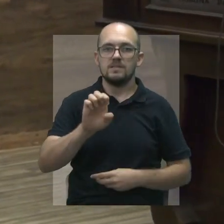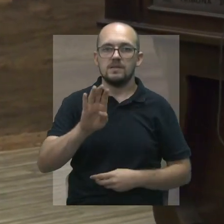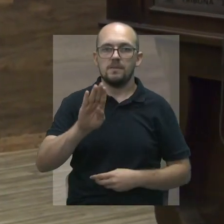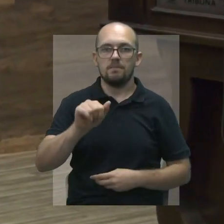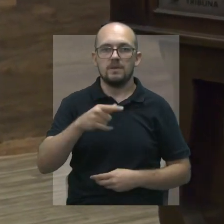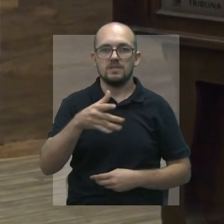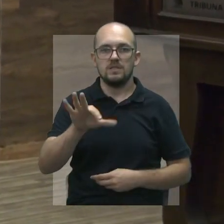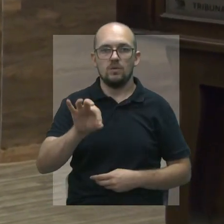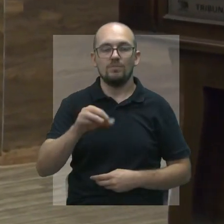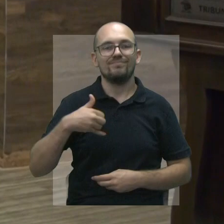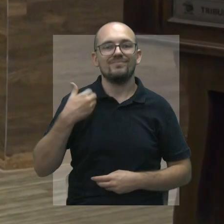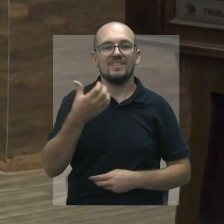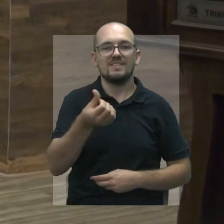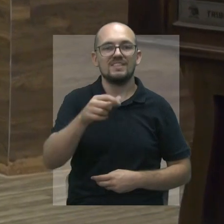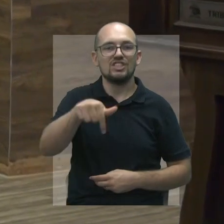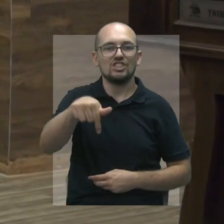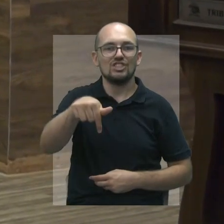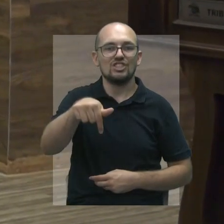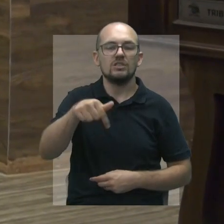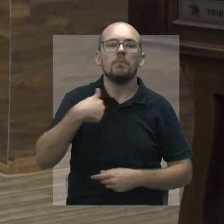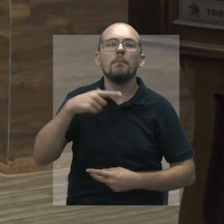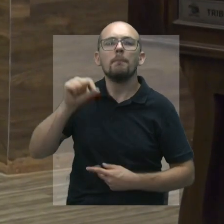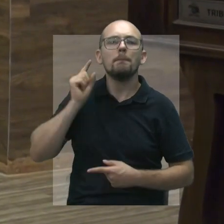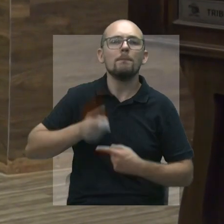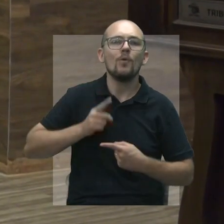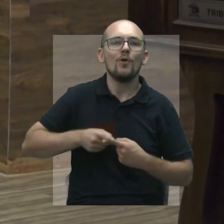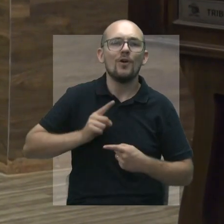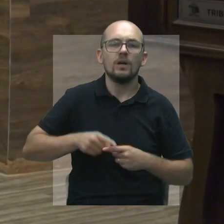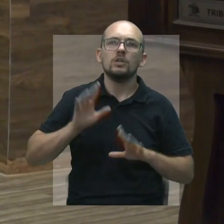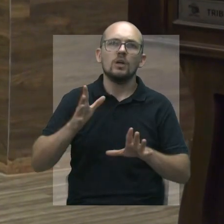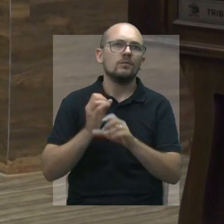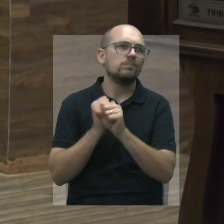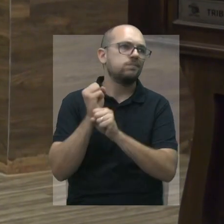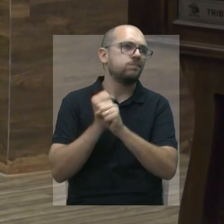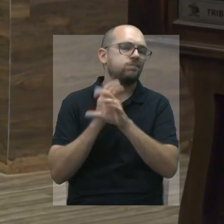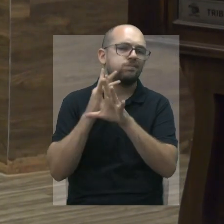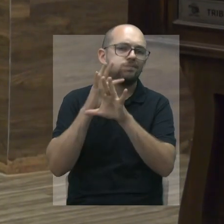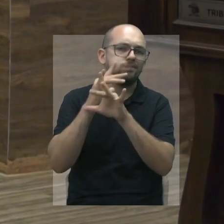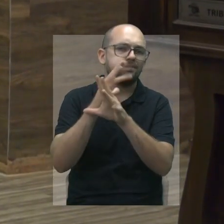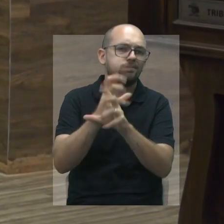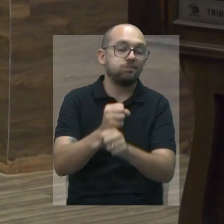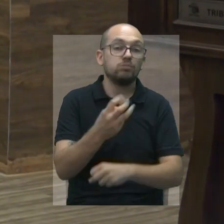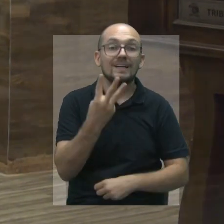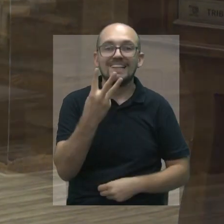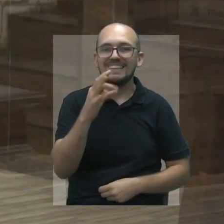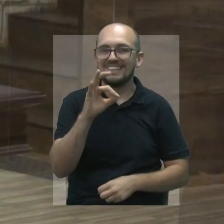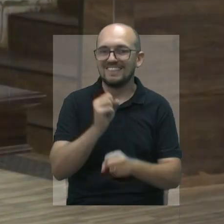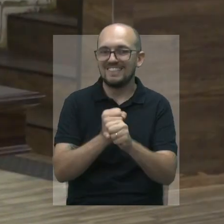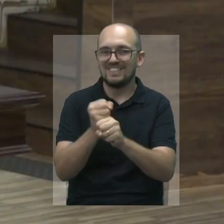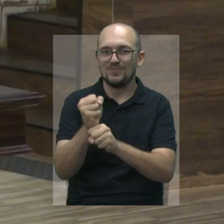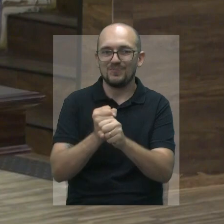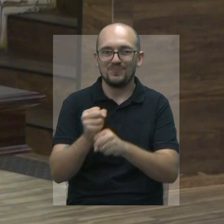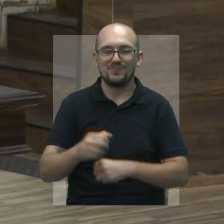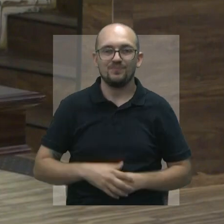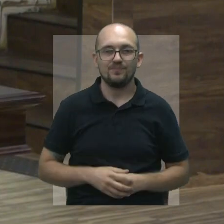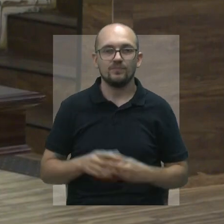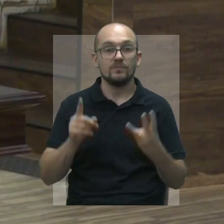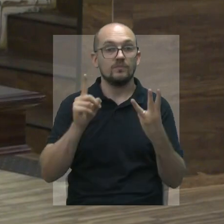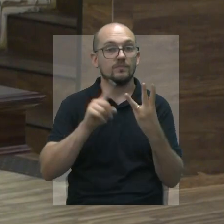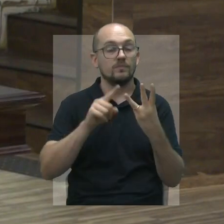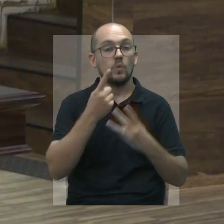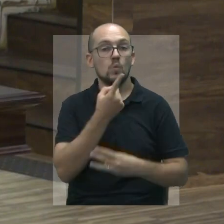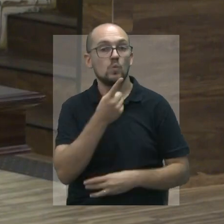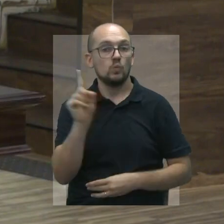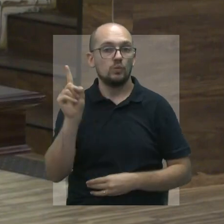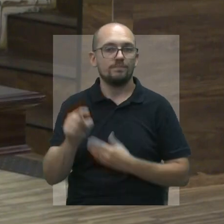67 anos, foi escolhido para a homenagem por ser doador há aproximadamente 30 anos. O último